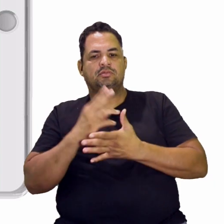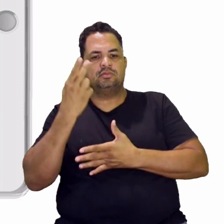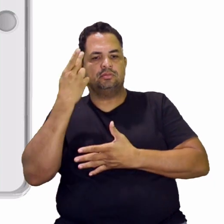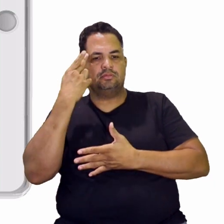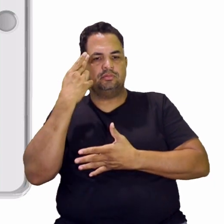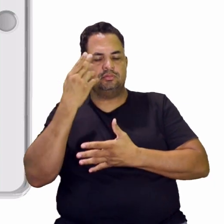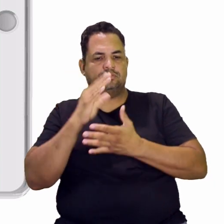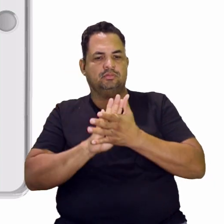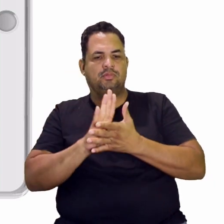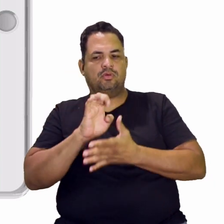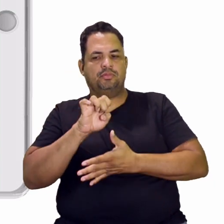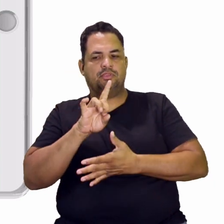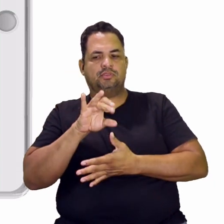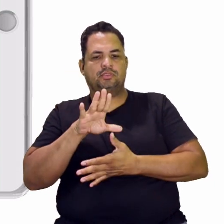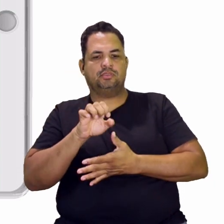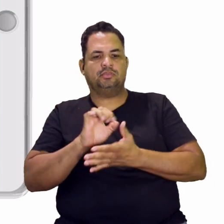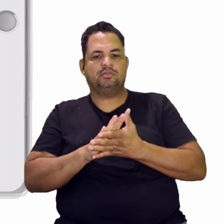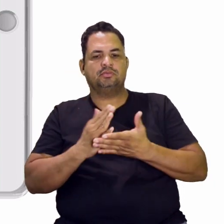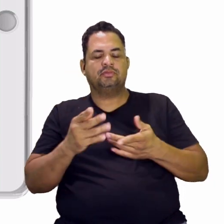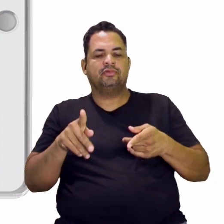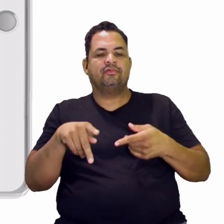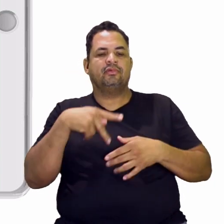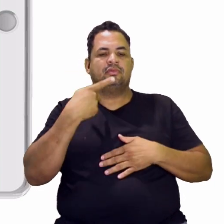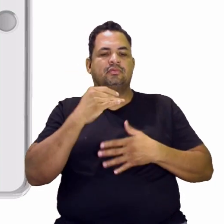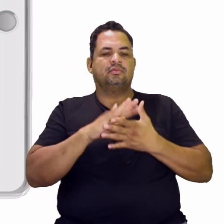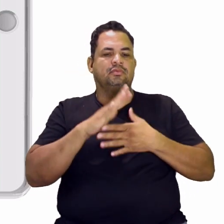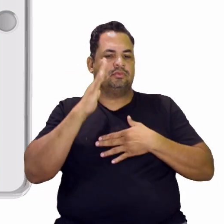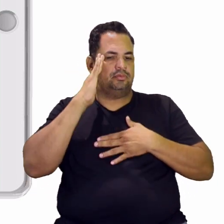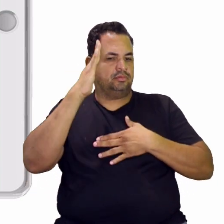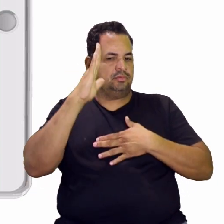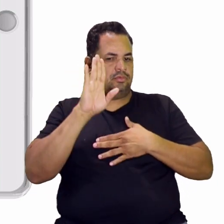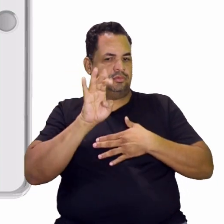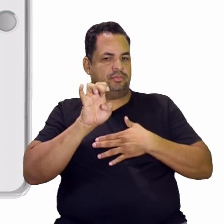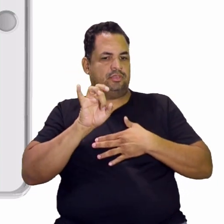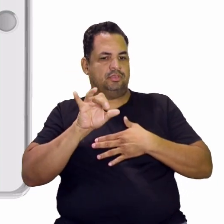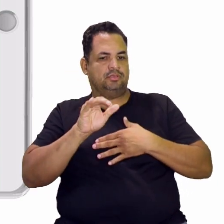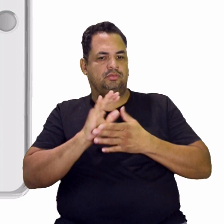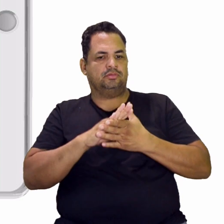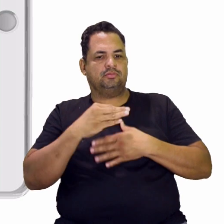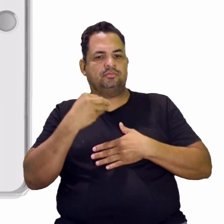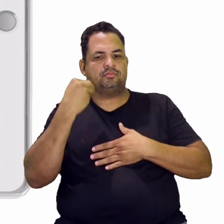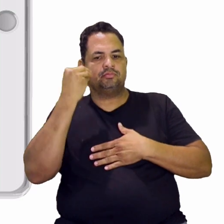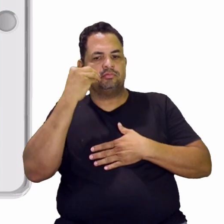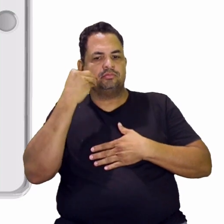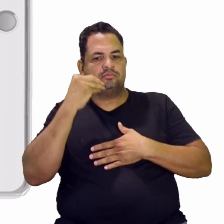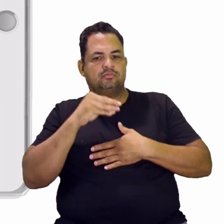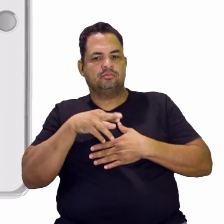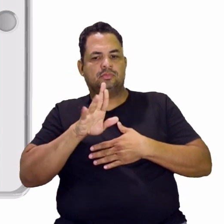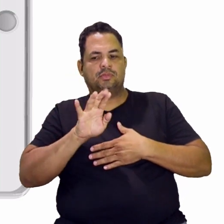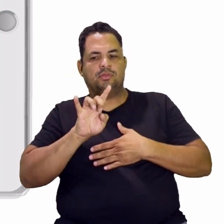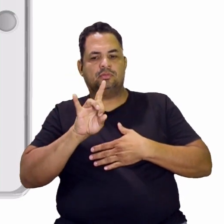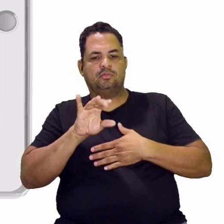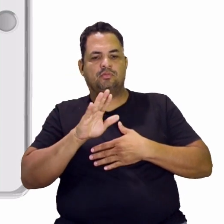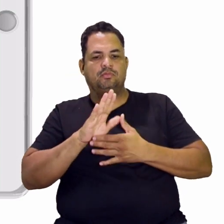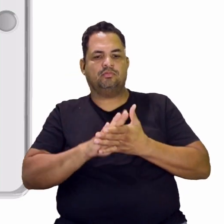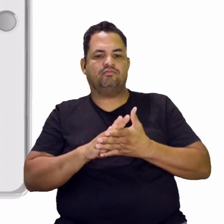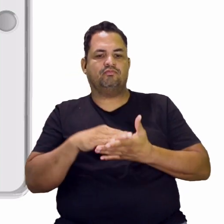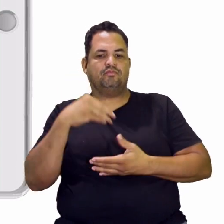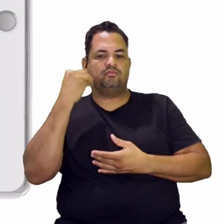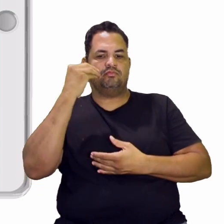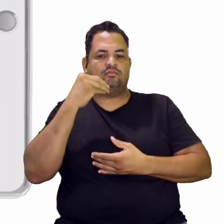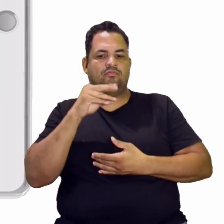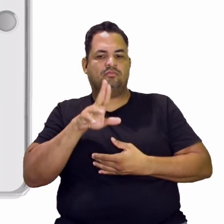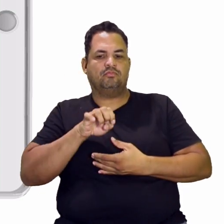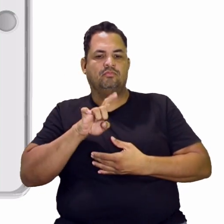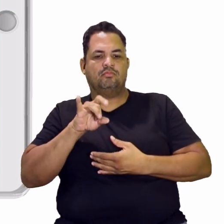ou também chamada de abiogênese. Falamos da teoria da biogênese, dos experimentos de Redd, os experimentos de